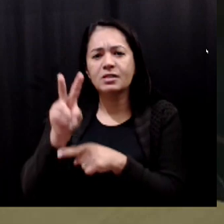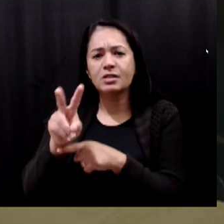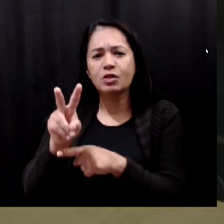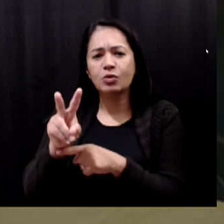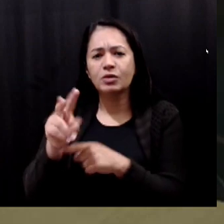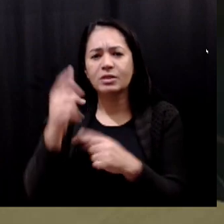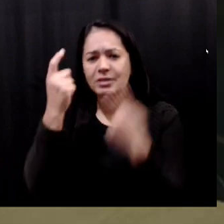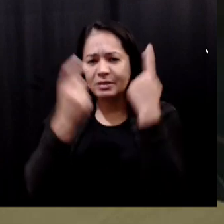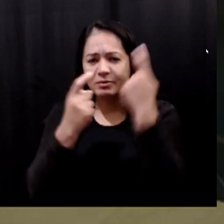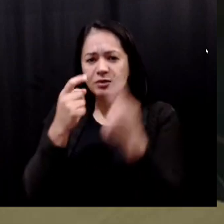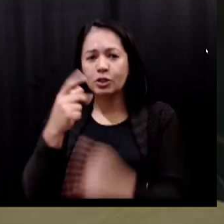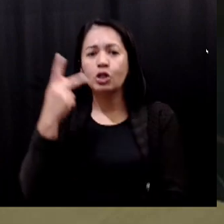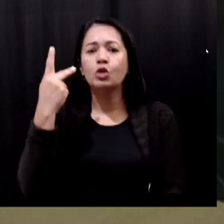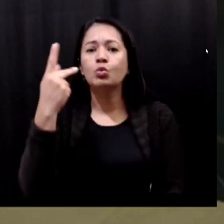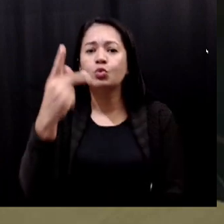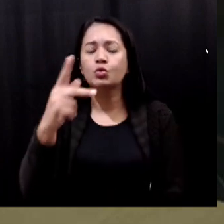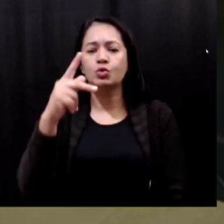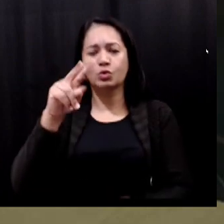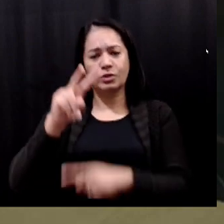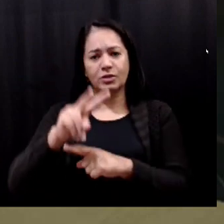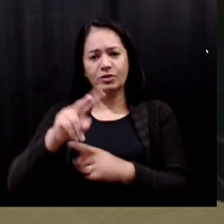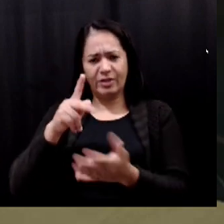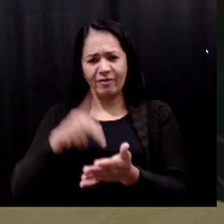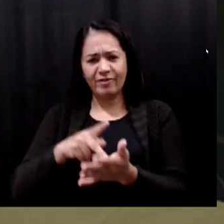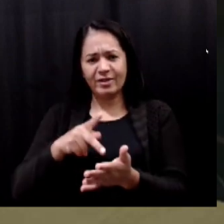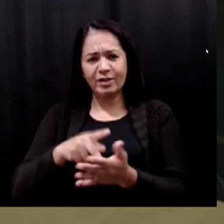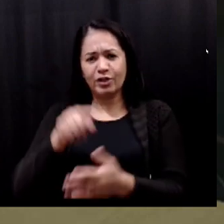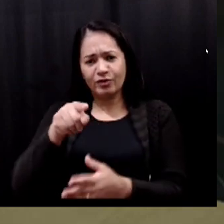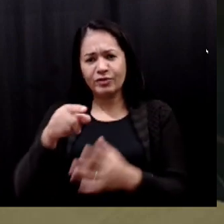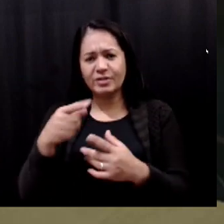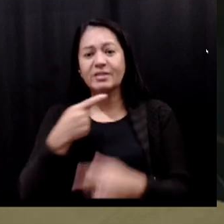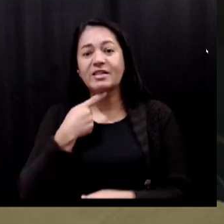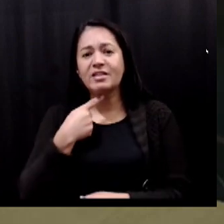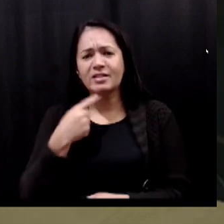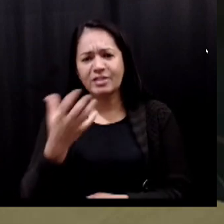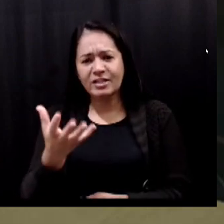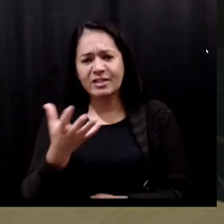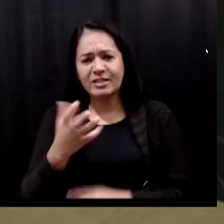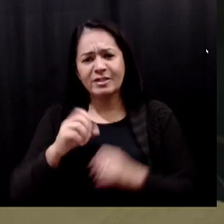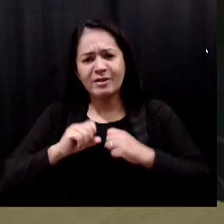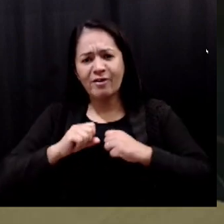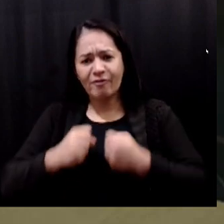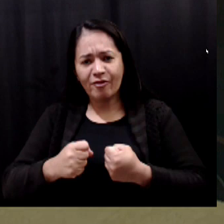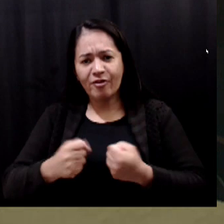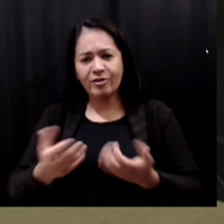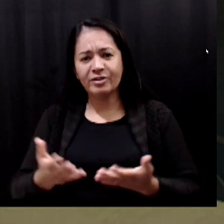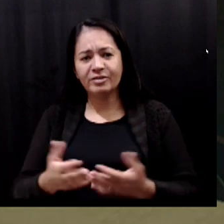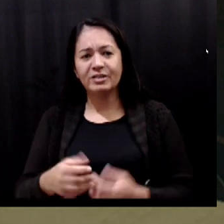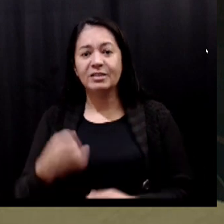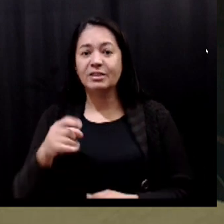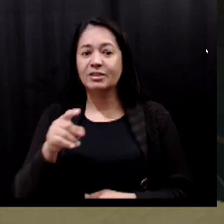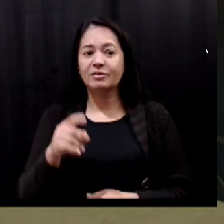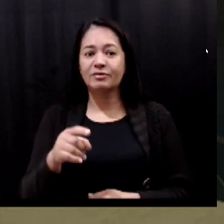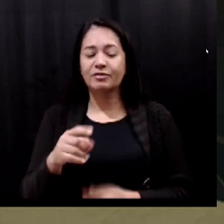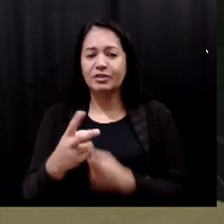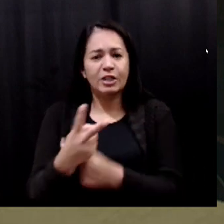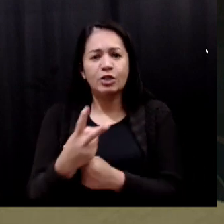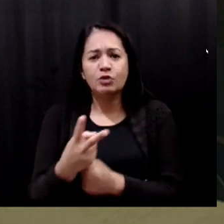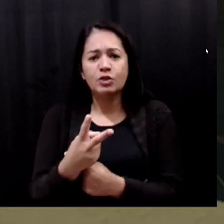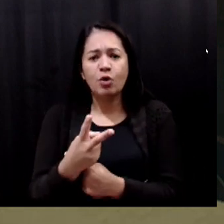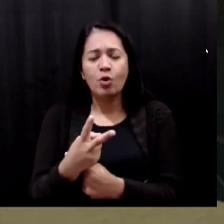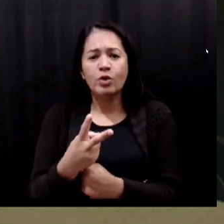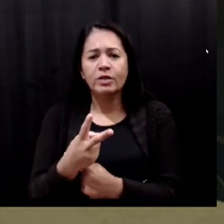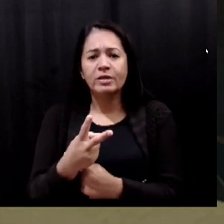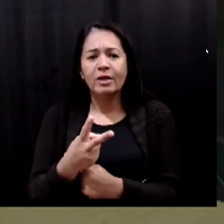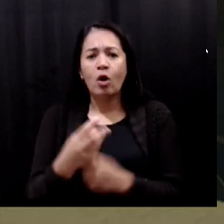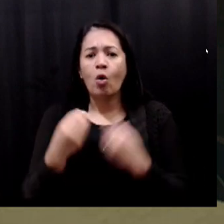sendo realmente aquele cuidado que você desejaria que fosse, né? Se você não está se cuidando, como que você vai